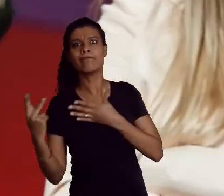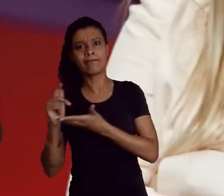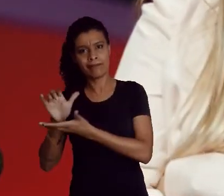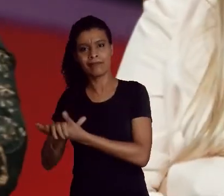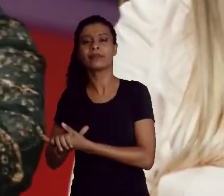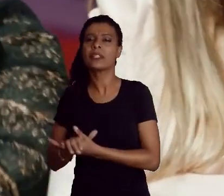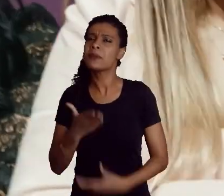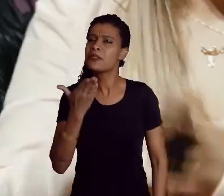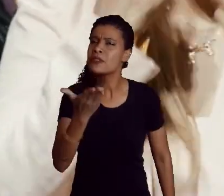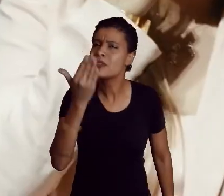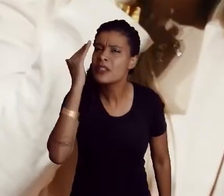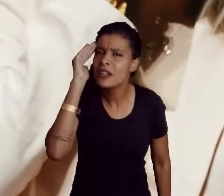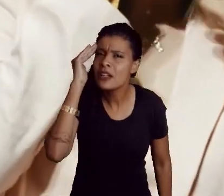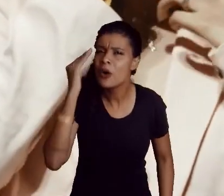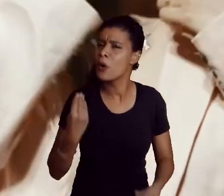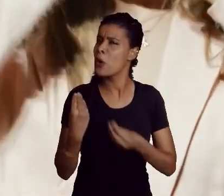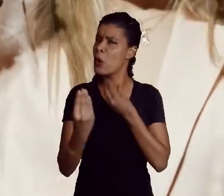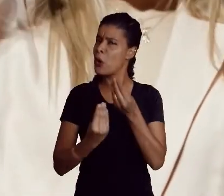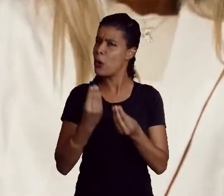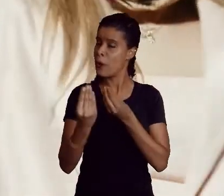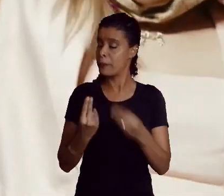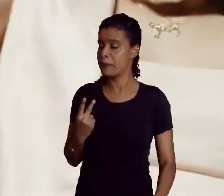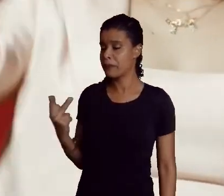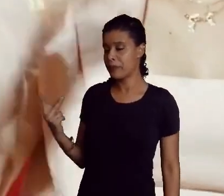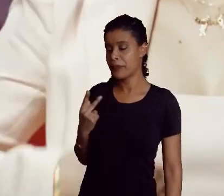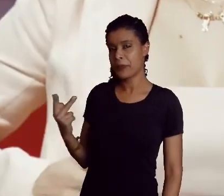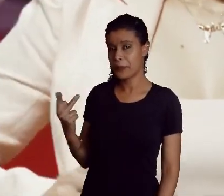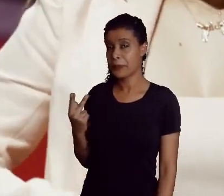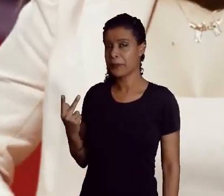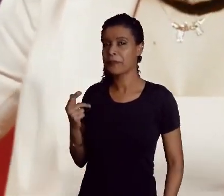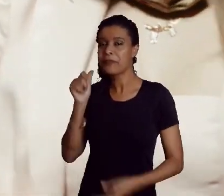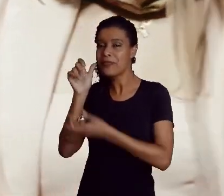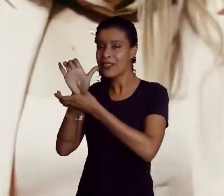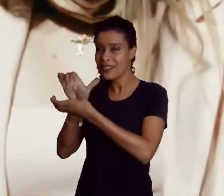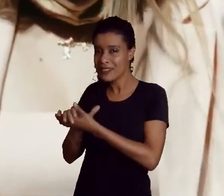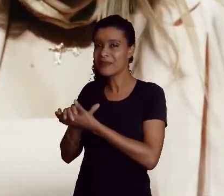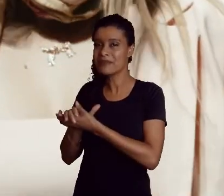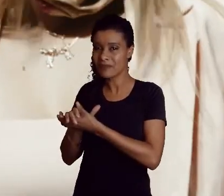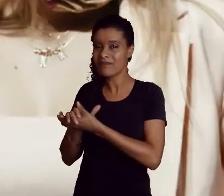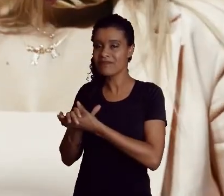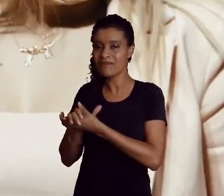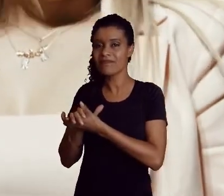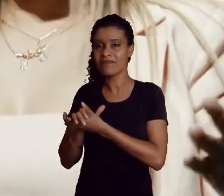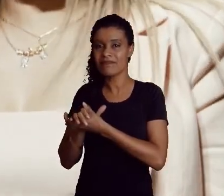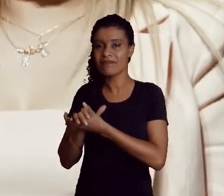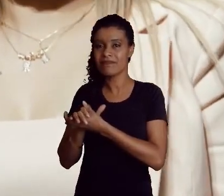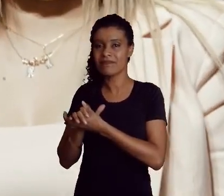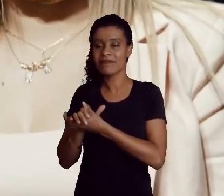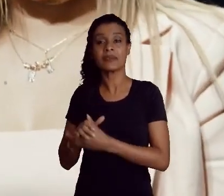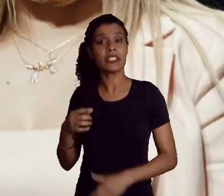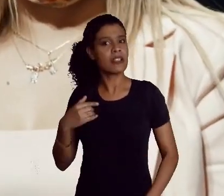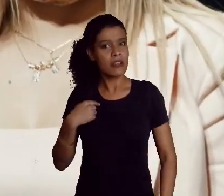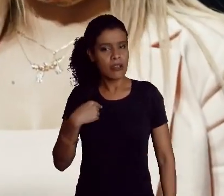ó, para vocês entenderem como que foi a história de eu e a Raí até ela, tá? Eu tava indo trabalhar, isso foi muito